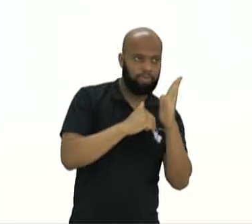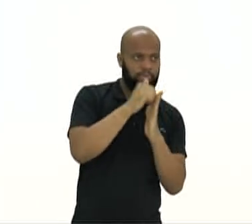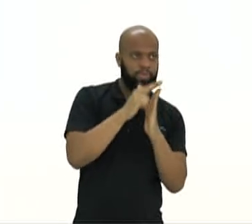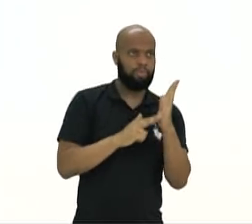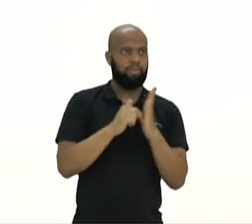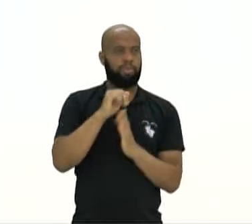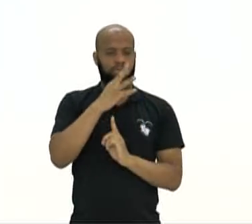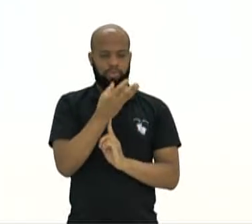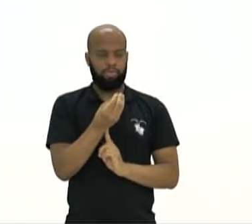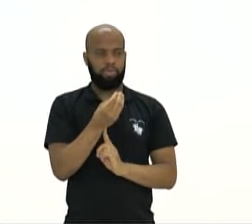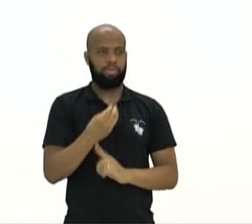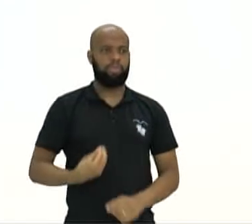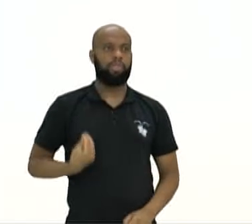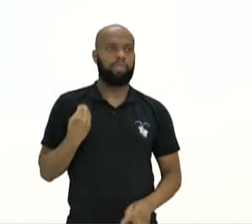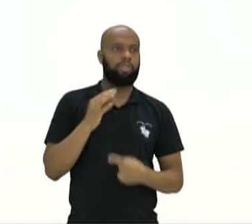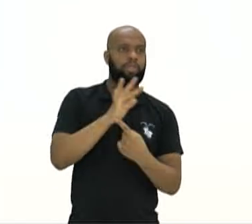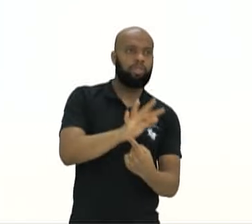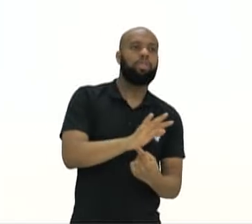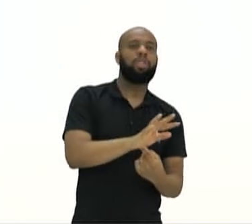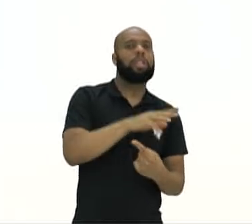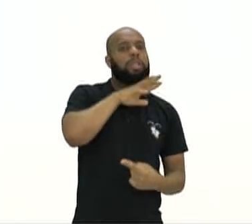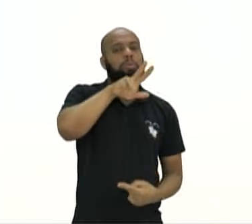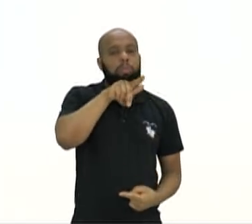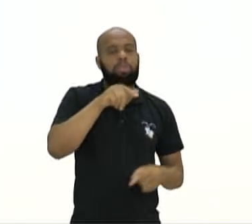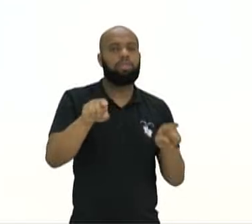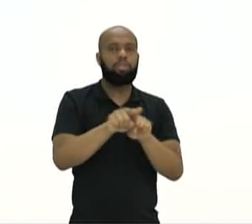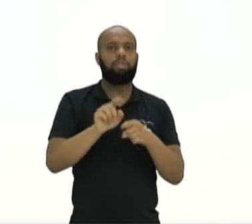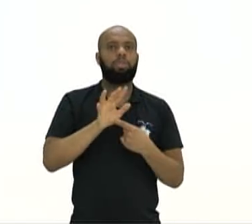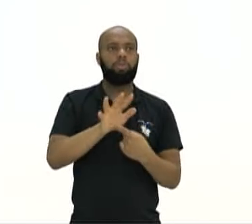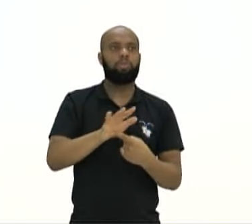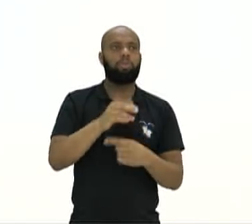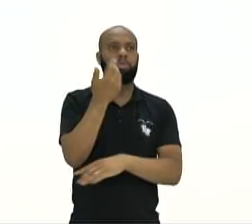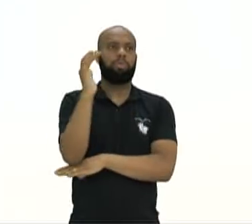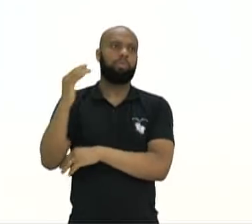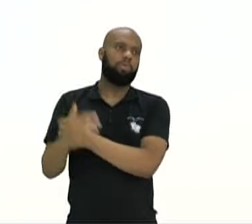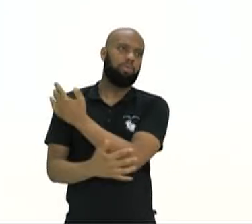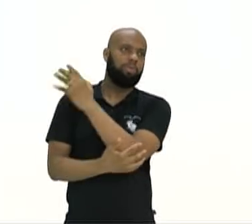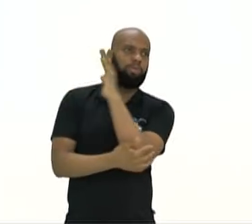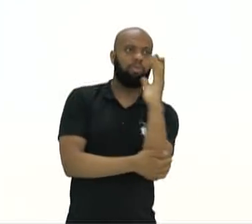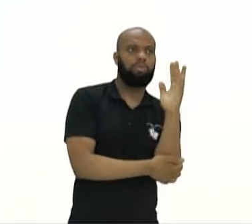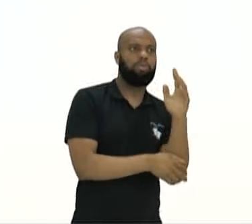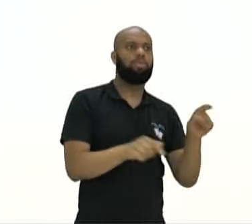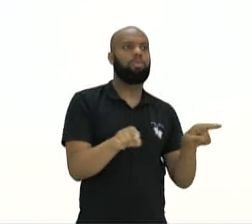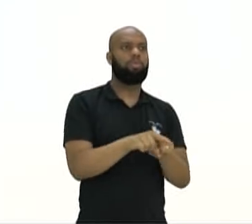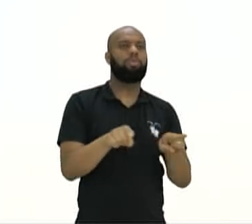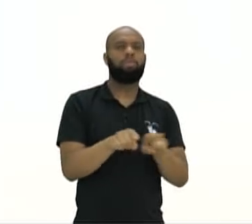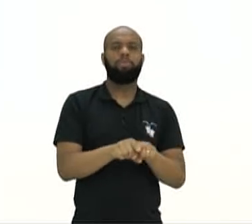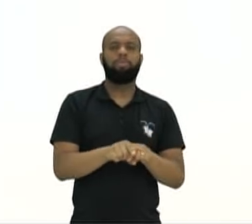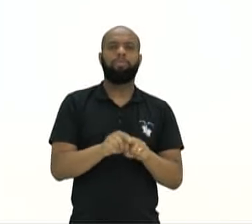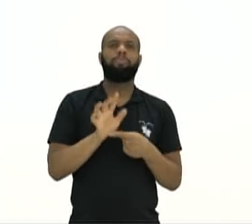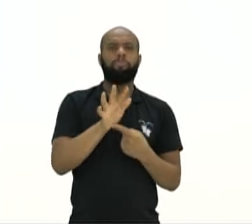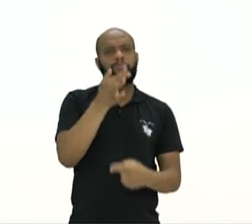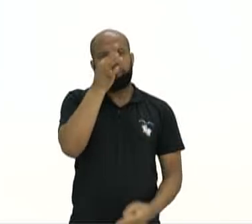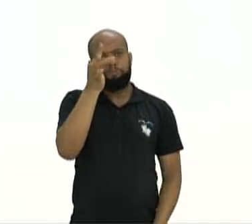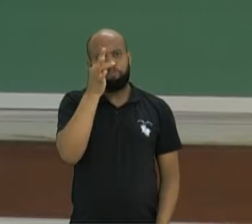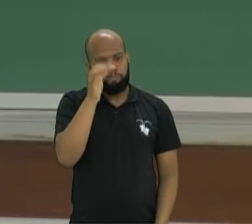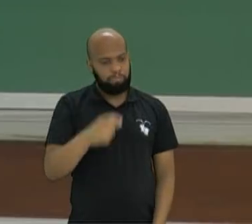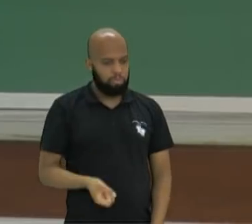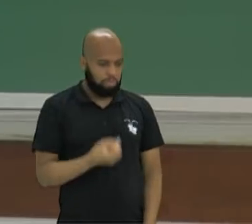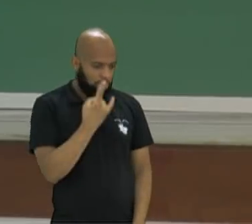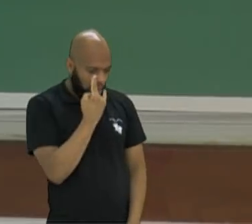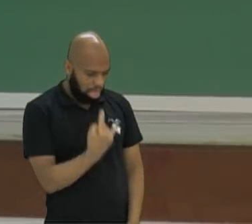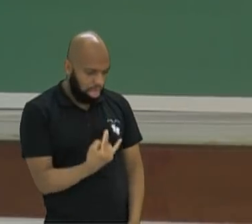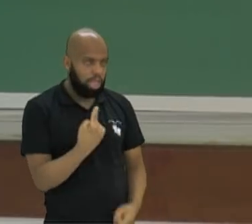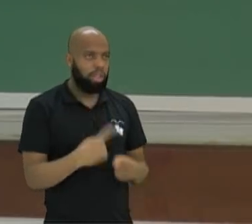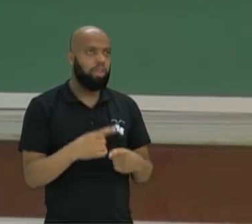artistas estão mostrando a fauna, mostrando os animais, flora, mostrando as plantas, que chamava muita atenção porque